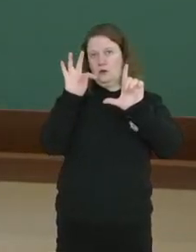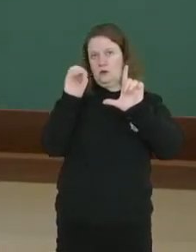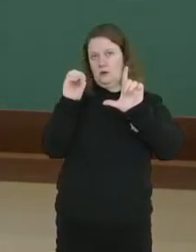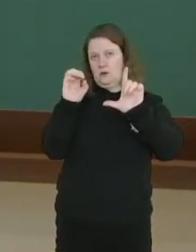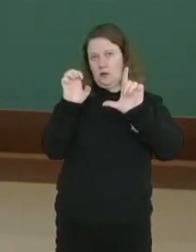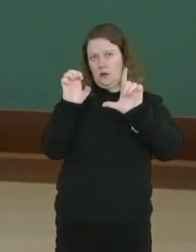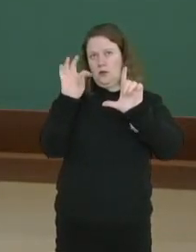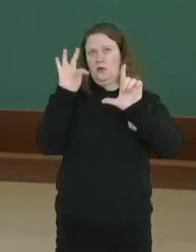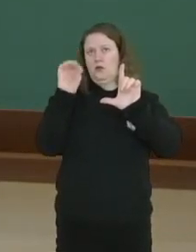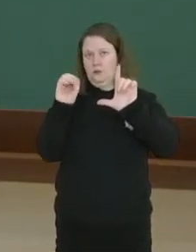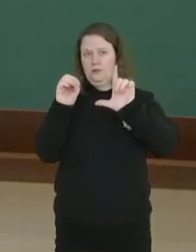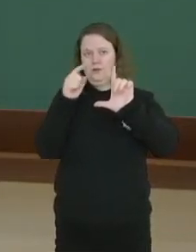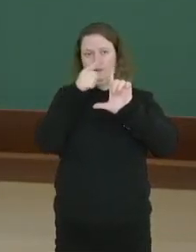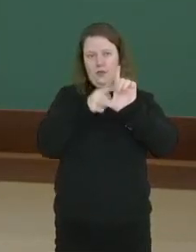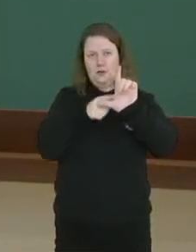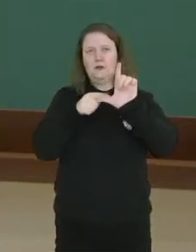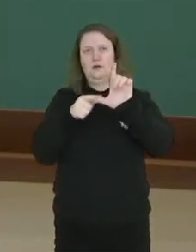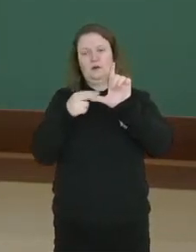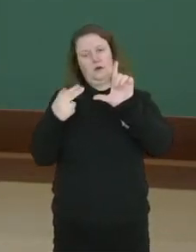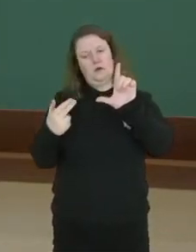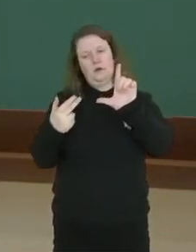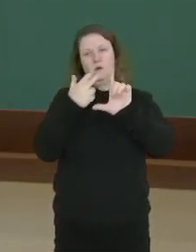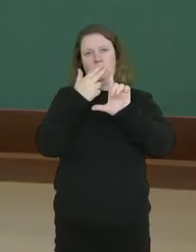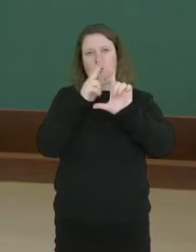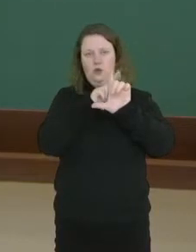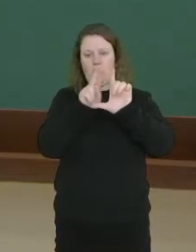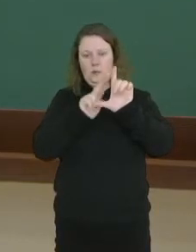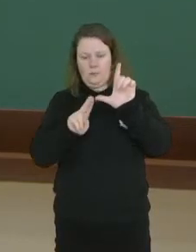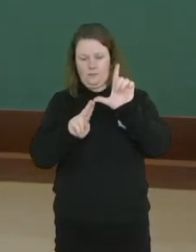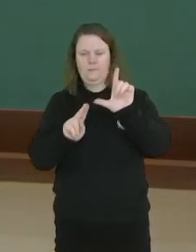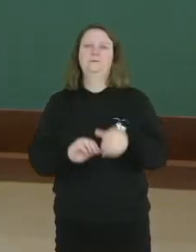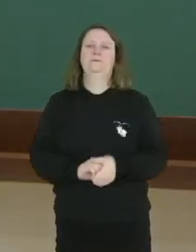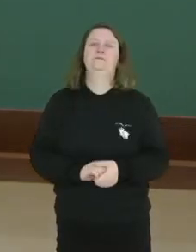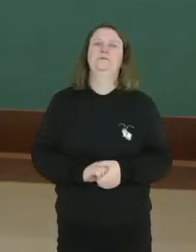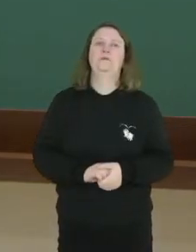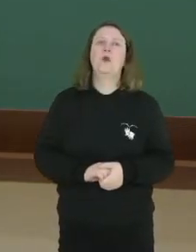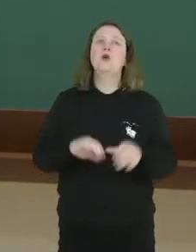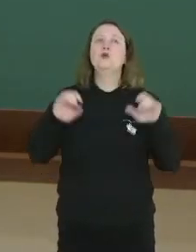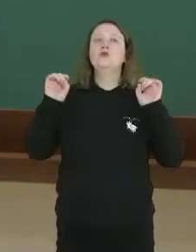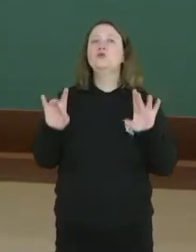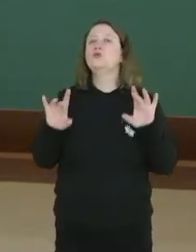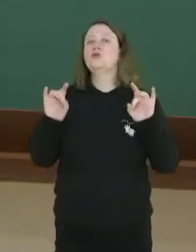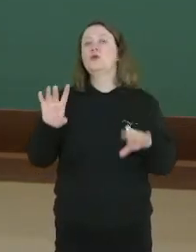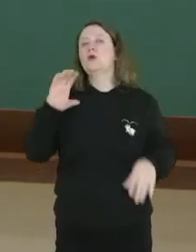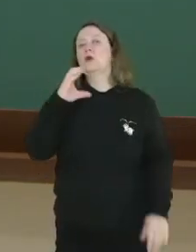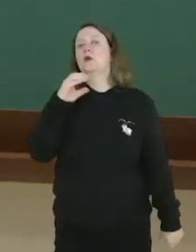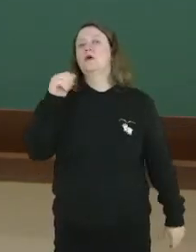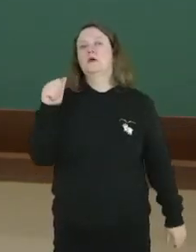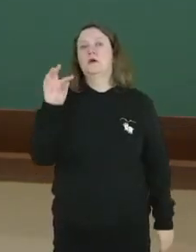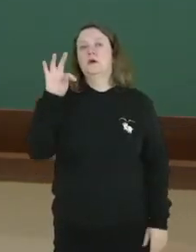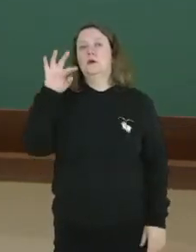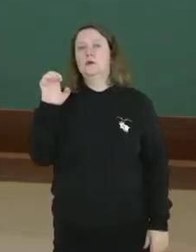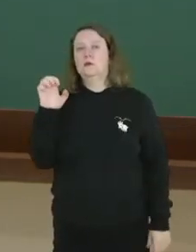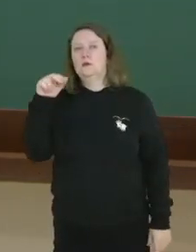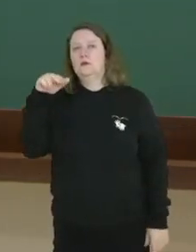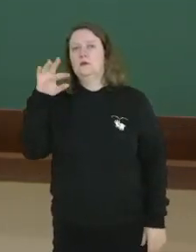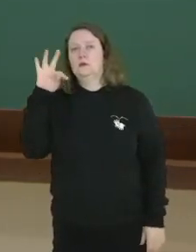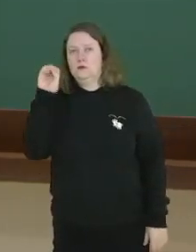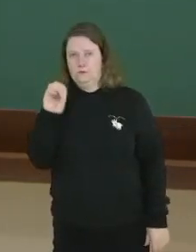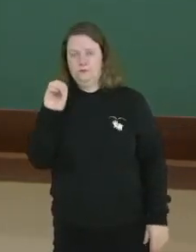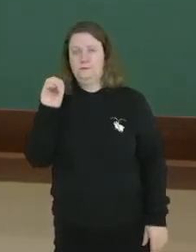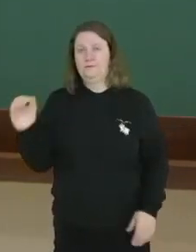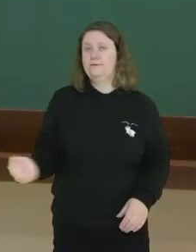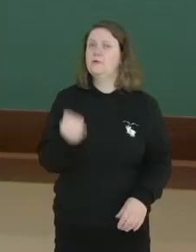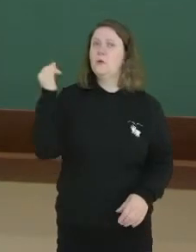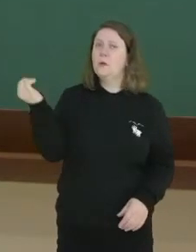cateto e outro cateto. A princípio sem diferenciação, tá bom? Apenas cateto. Então, bem importante saber